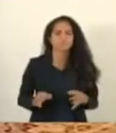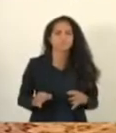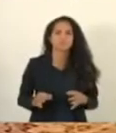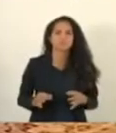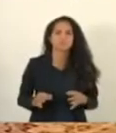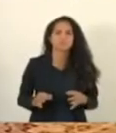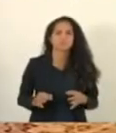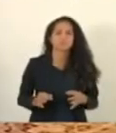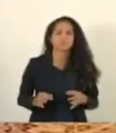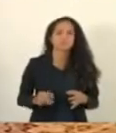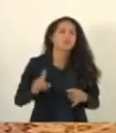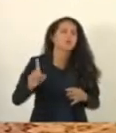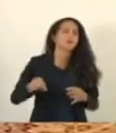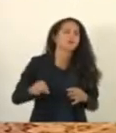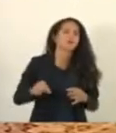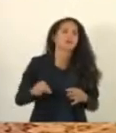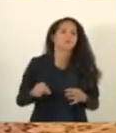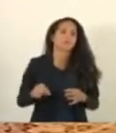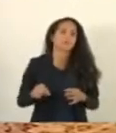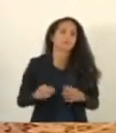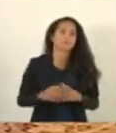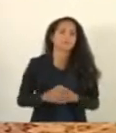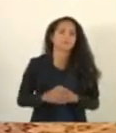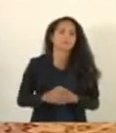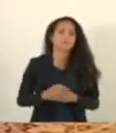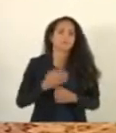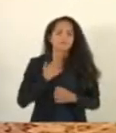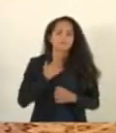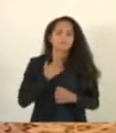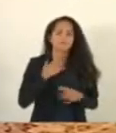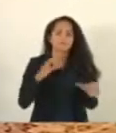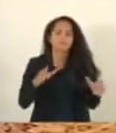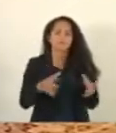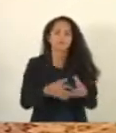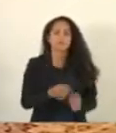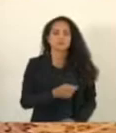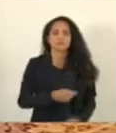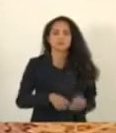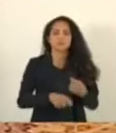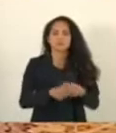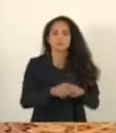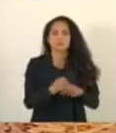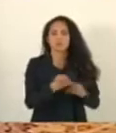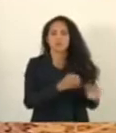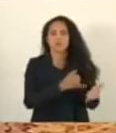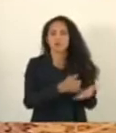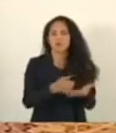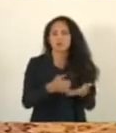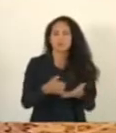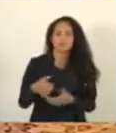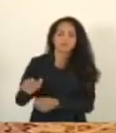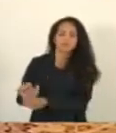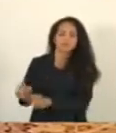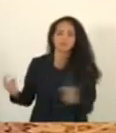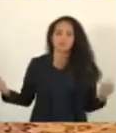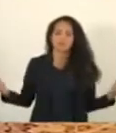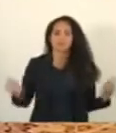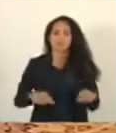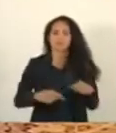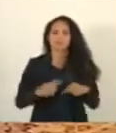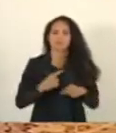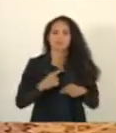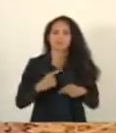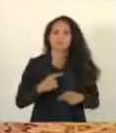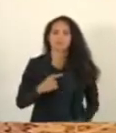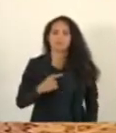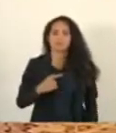da disputa entre o crime organizado e o Estado, e em muita medida o